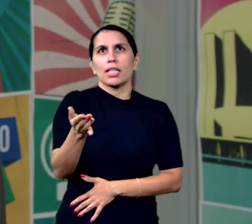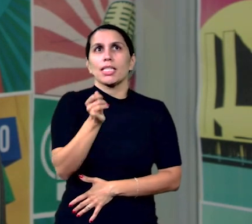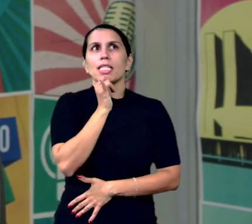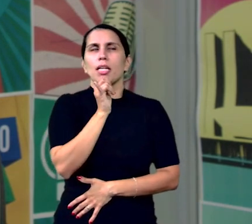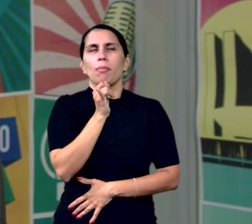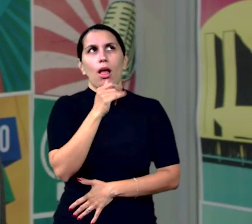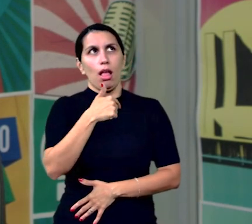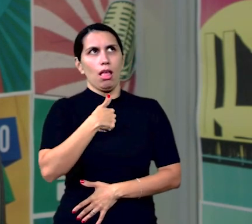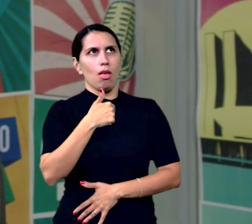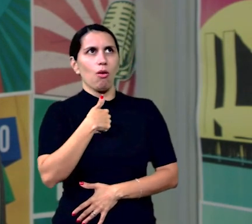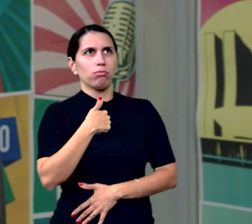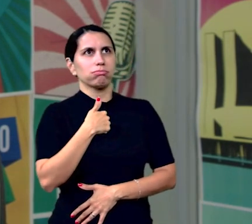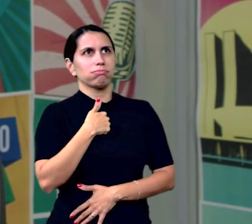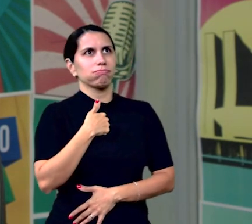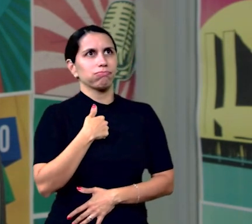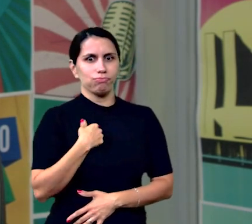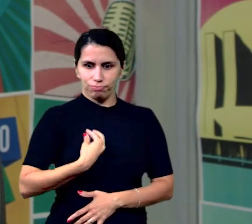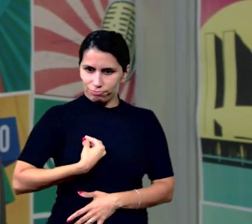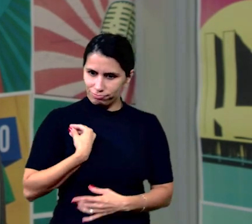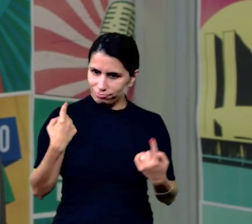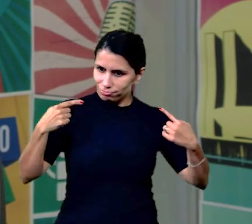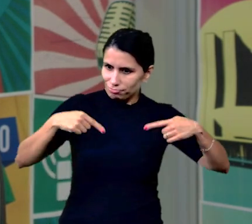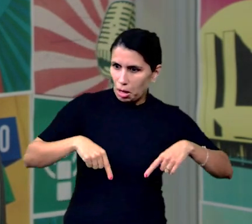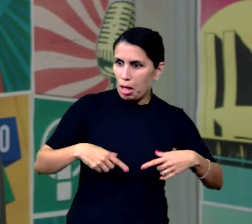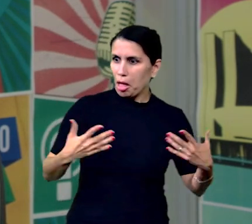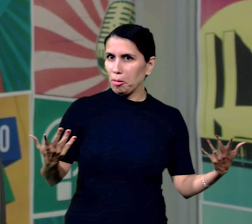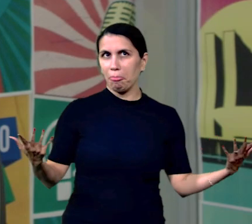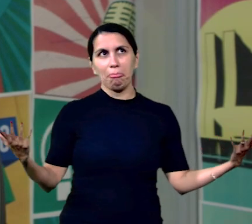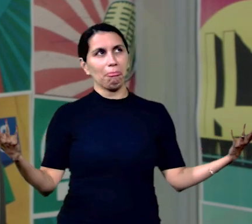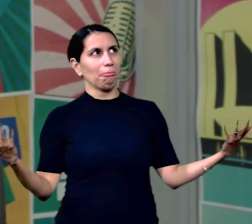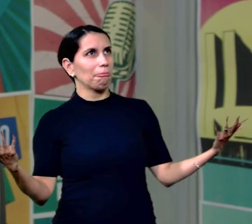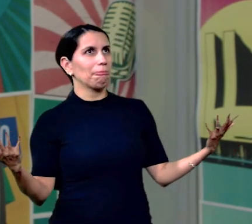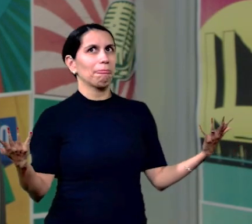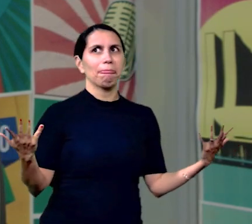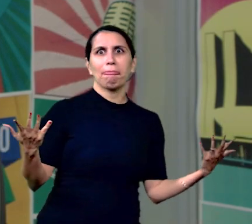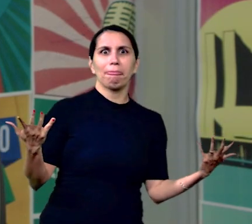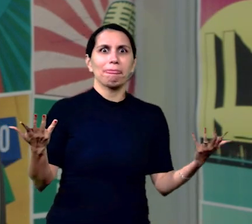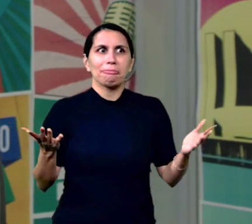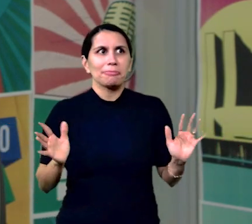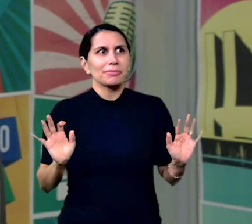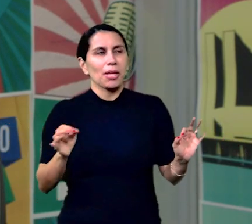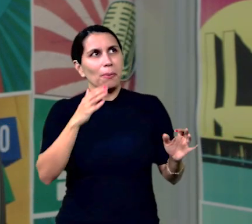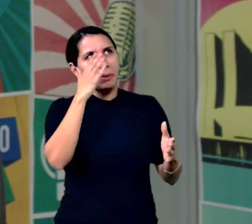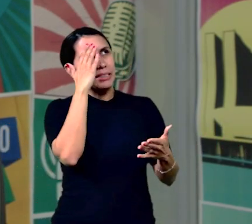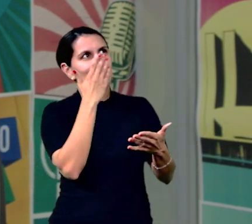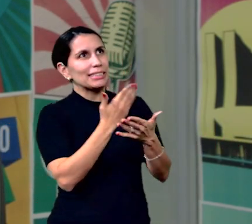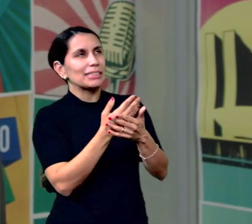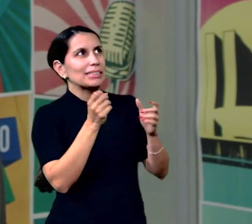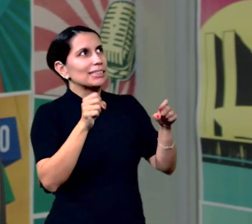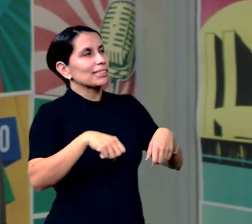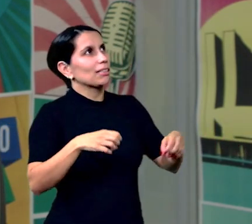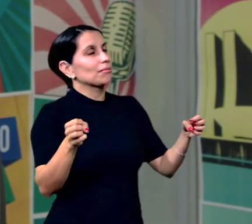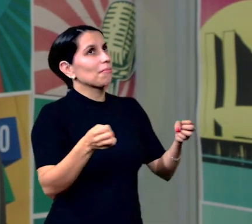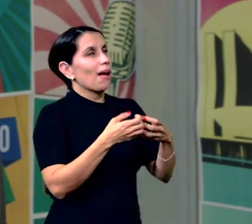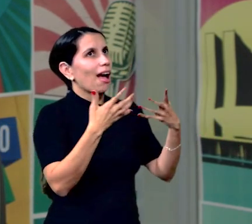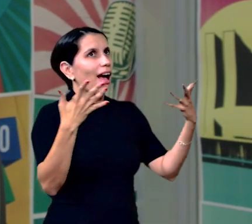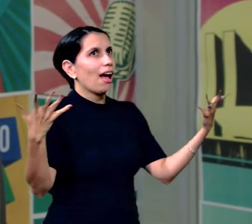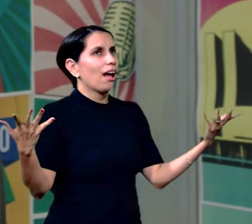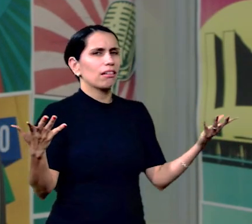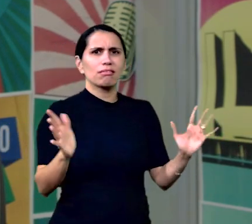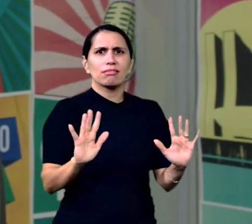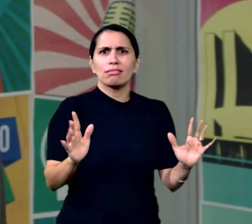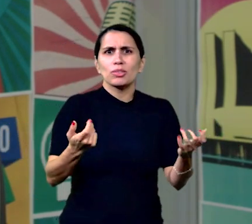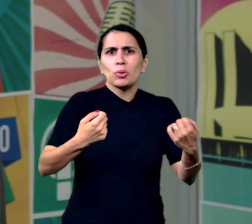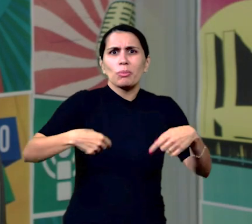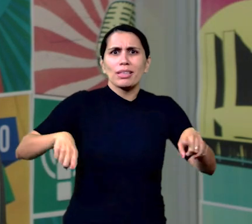num sobrenatural, né, não faria sentido, rompimentos de laço, né, rompimentos de vínculos